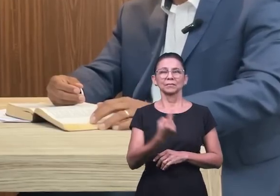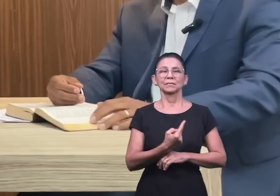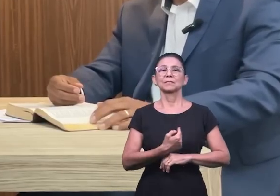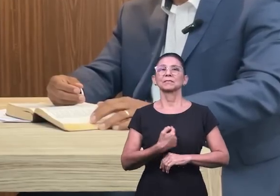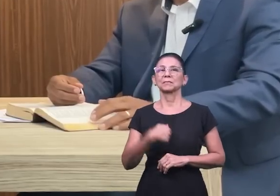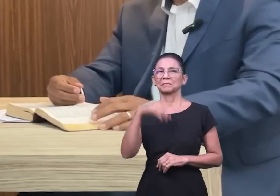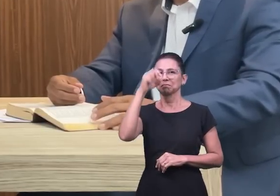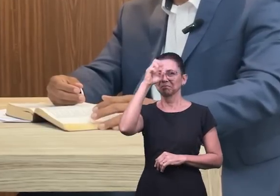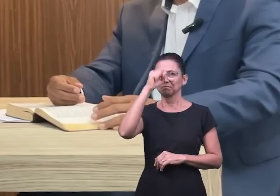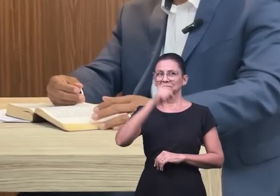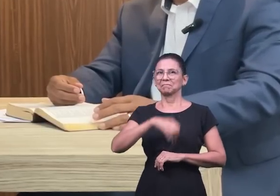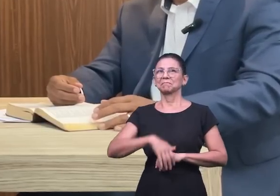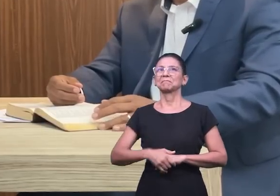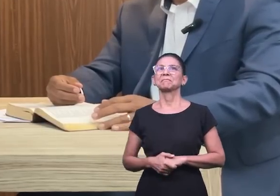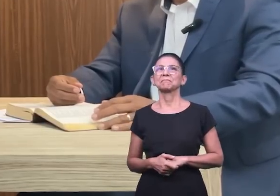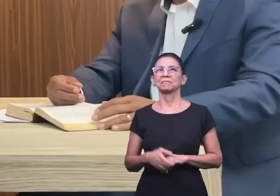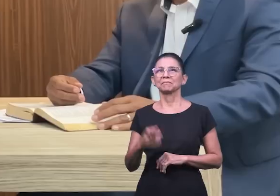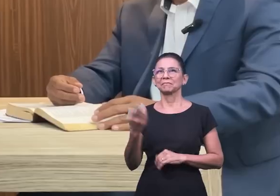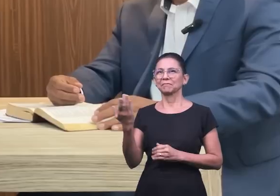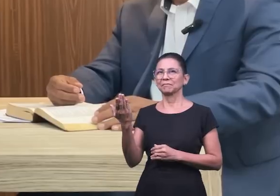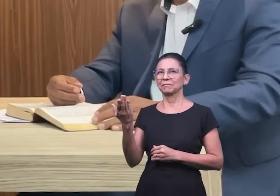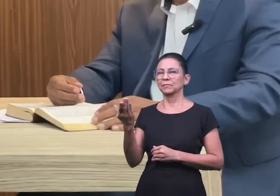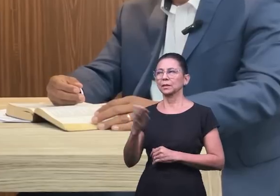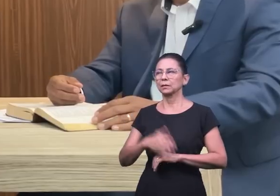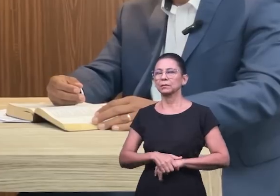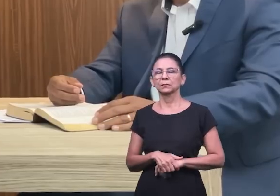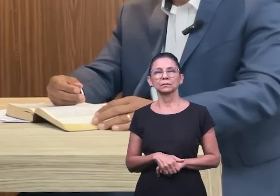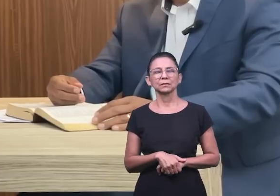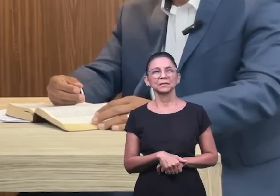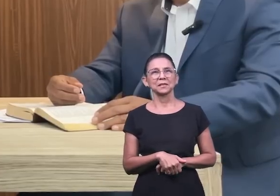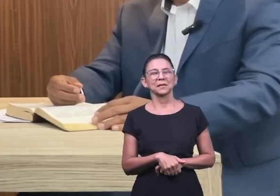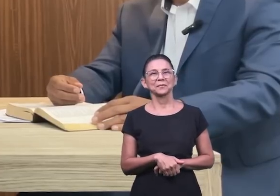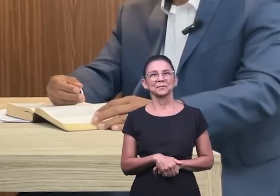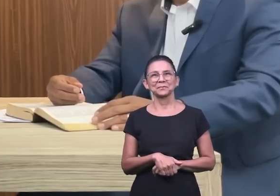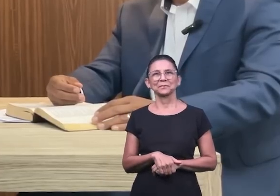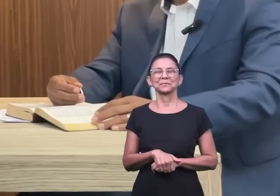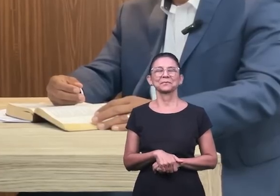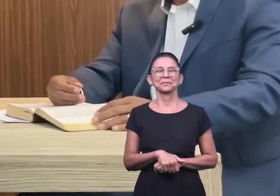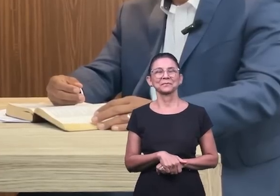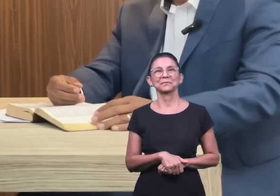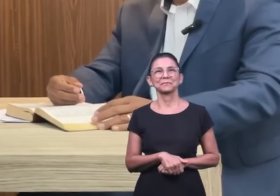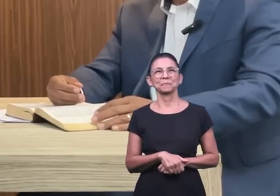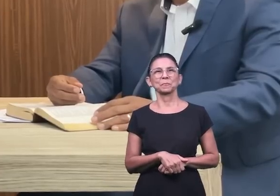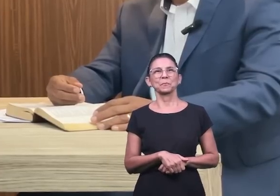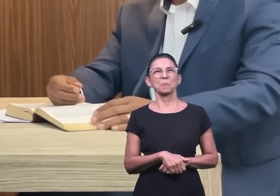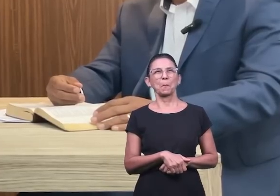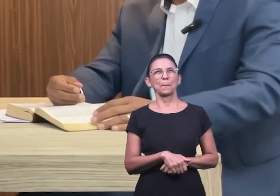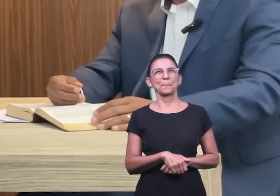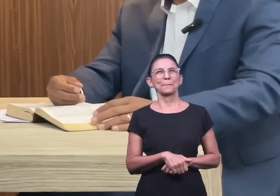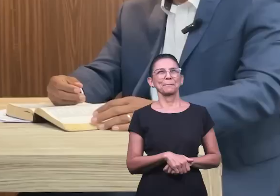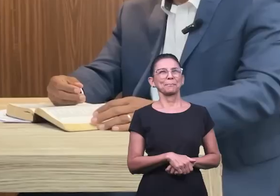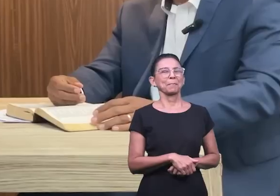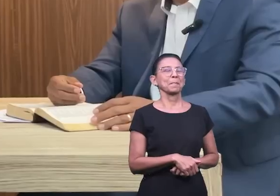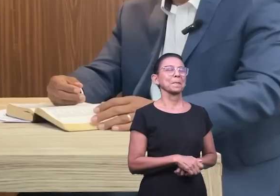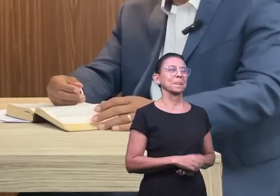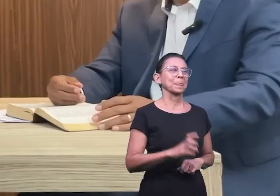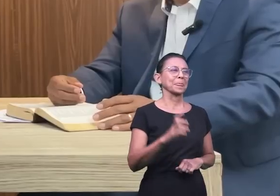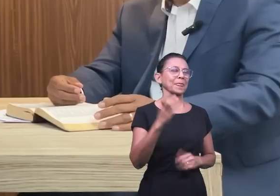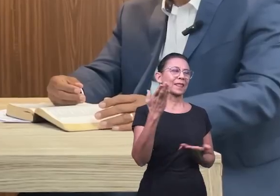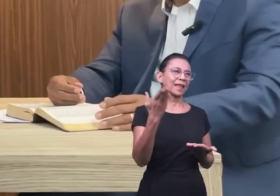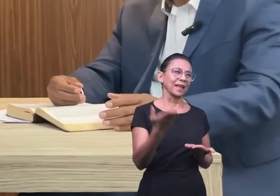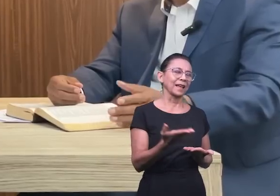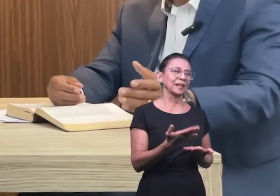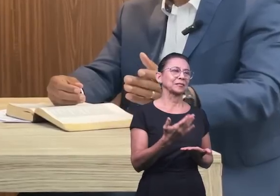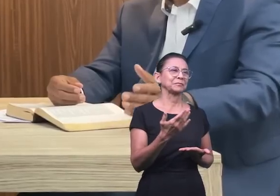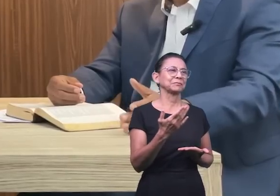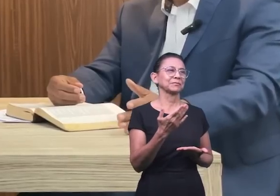sua presença, que no próximo ano nós possamos estar juntos de novo para glorificar o Senhor nesse programa. Amém. A paz do Senhor a